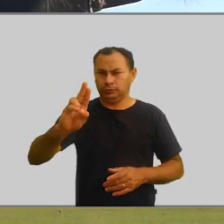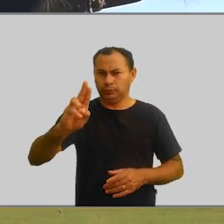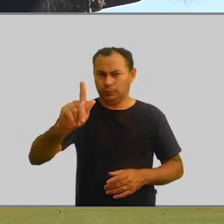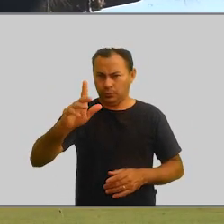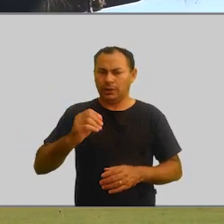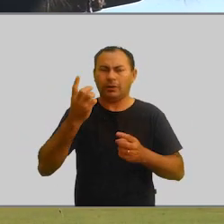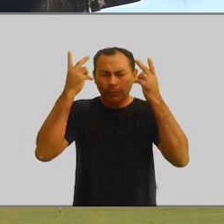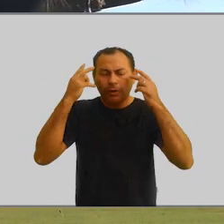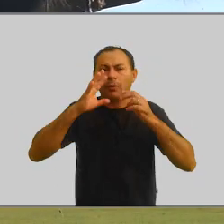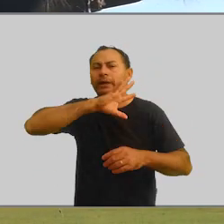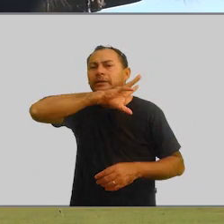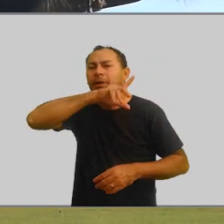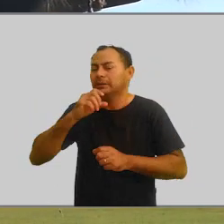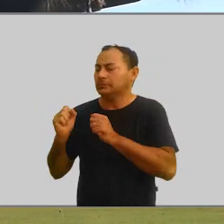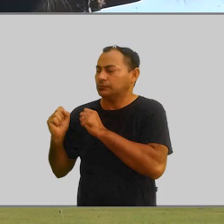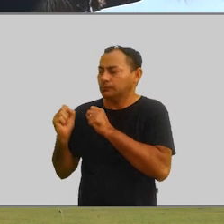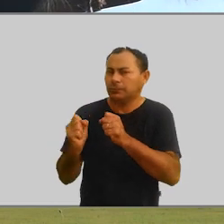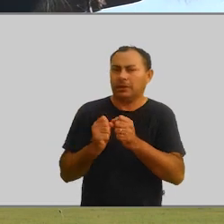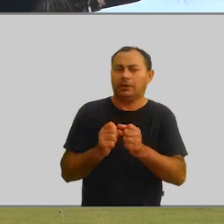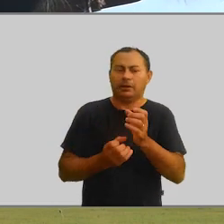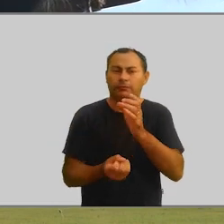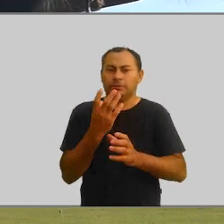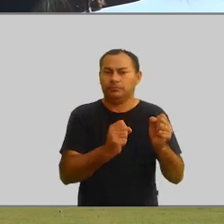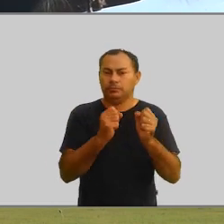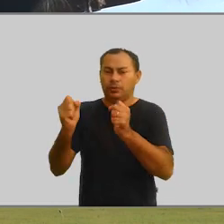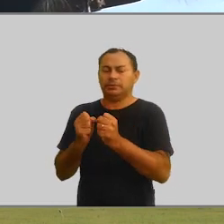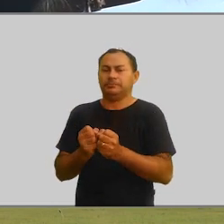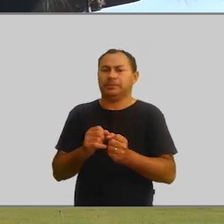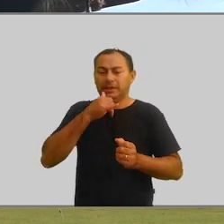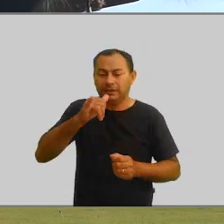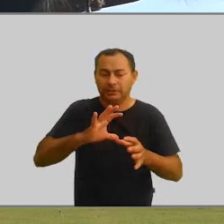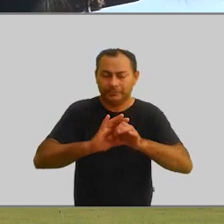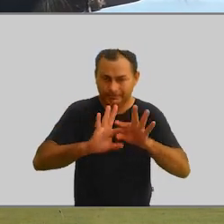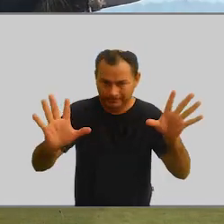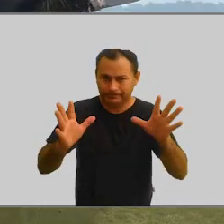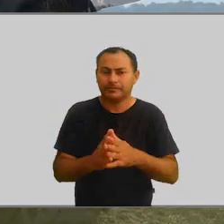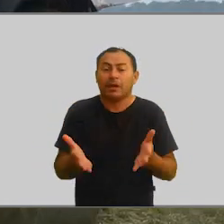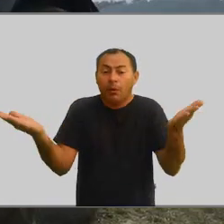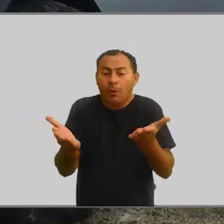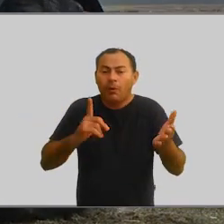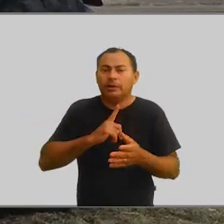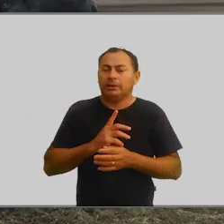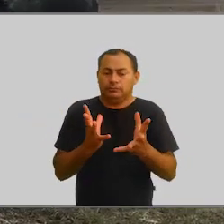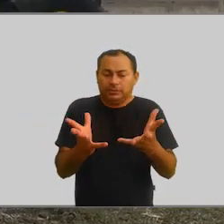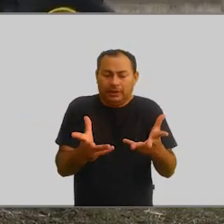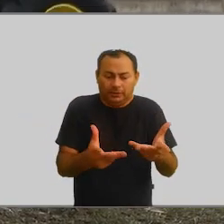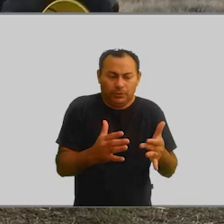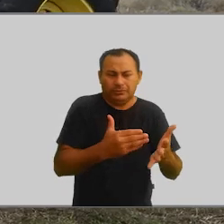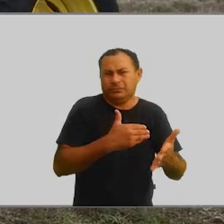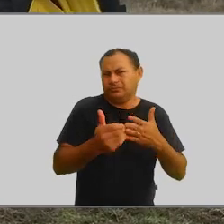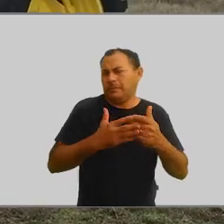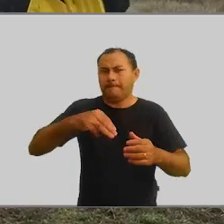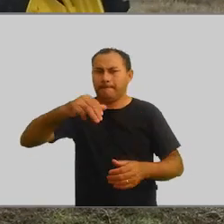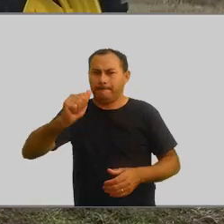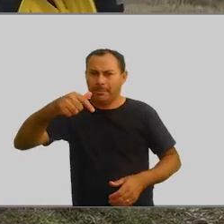muito comum, porque os animais de carga eram a fonte de força e energia disponível. Hoje temos os tratores e todos os